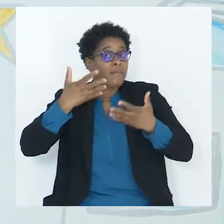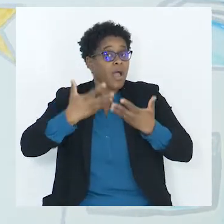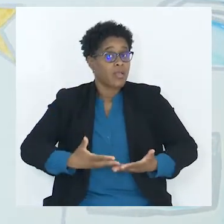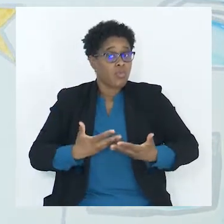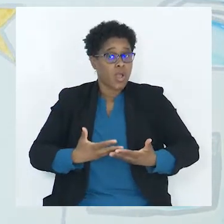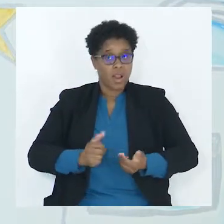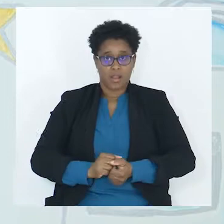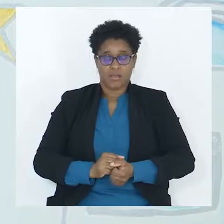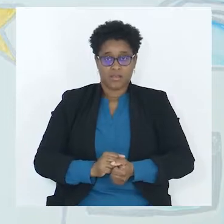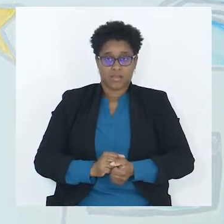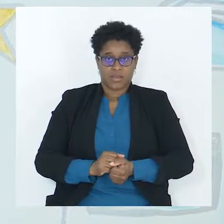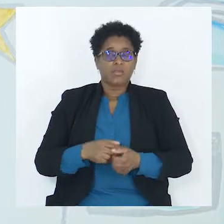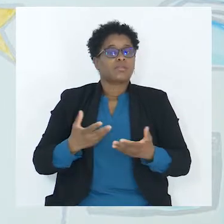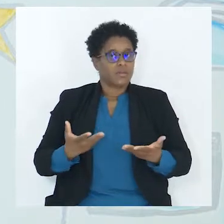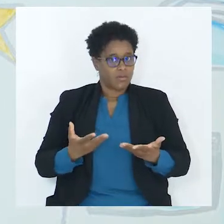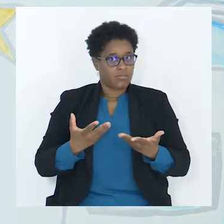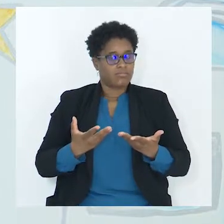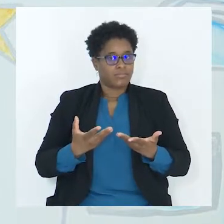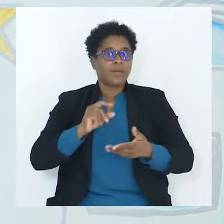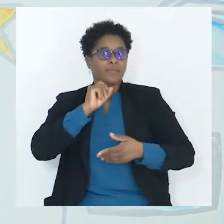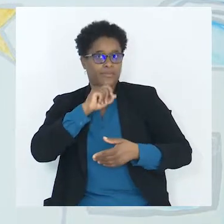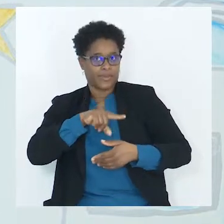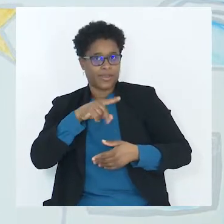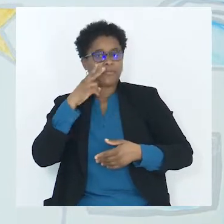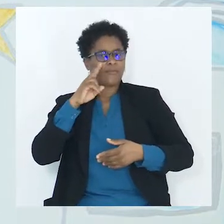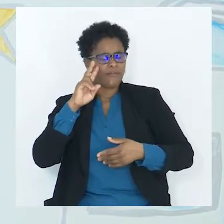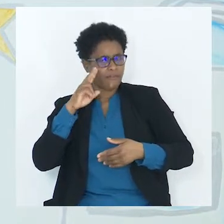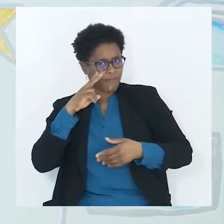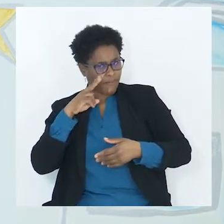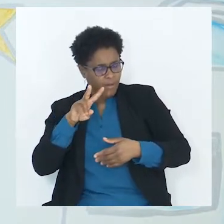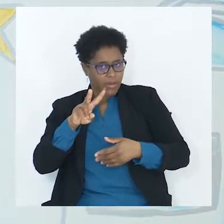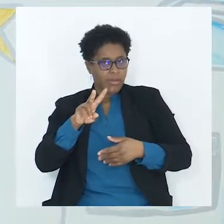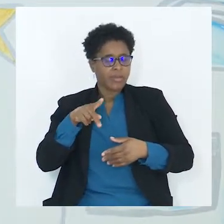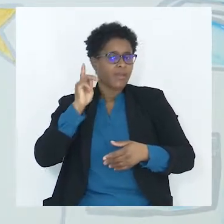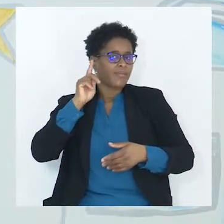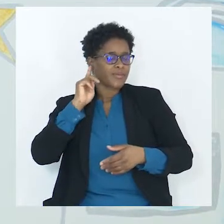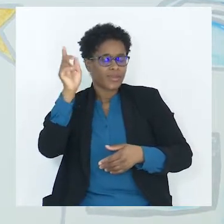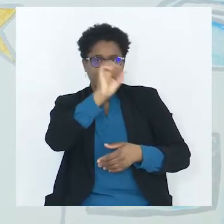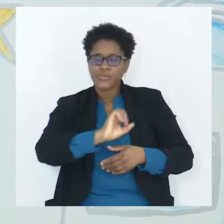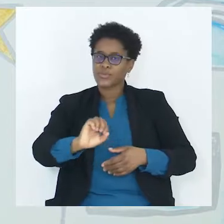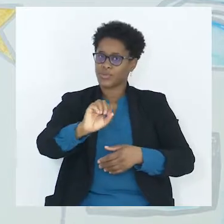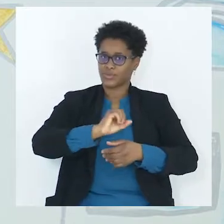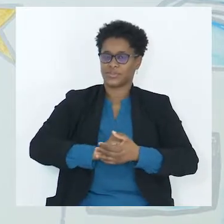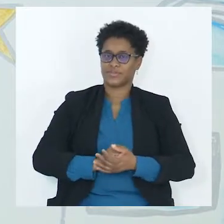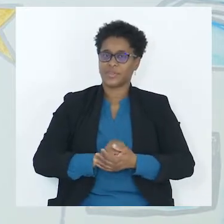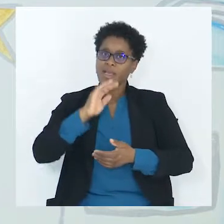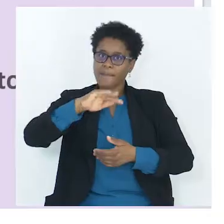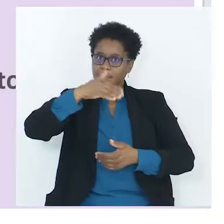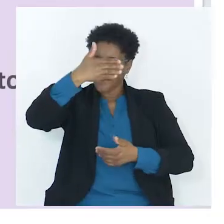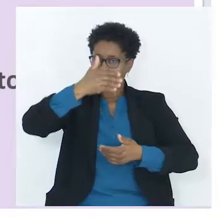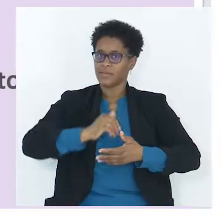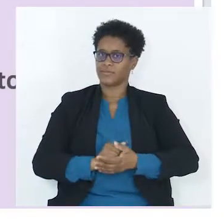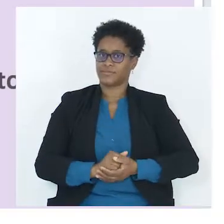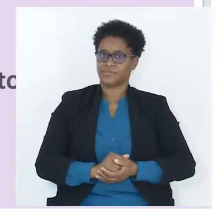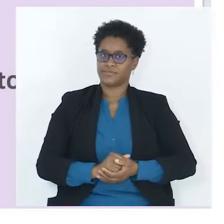atual? Pois é, podemos verificar as suas importâncias.